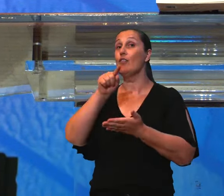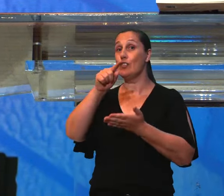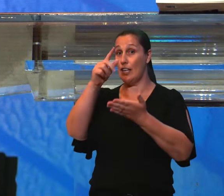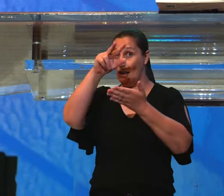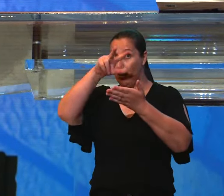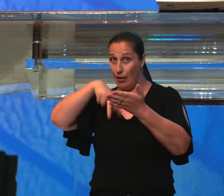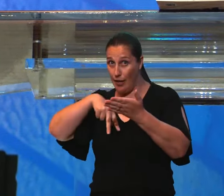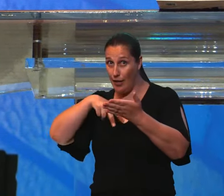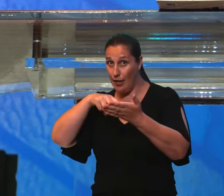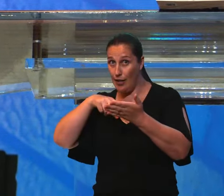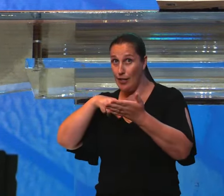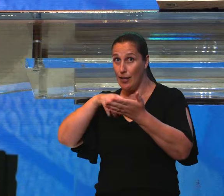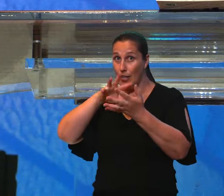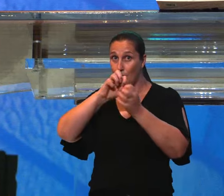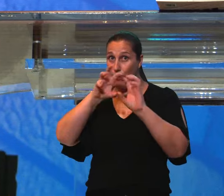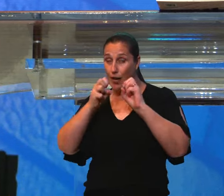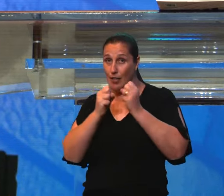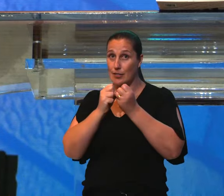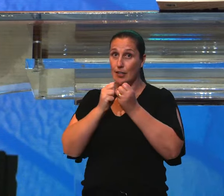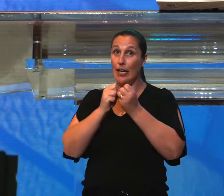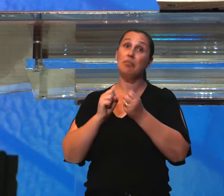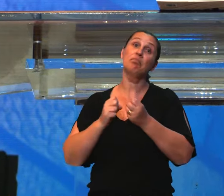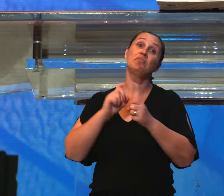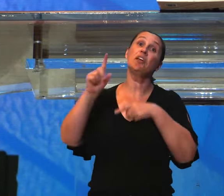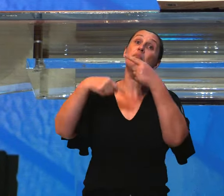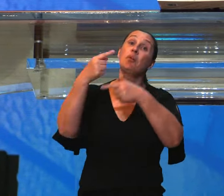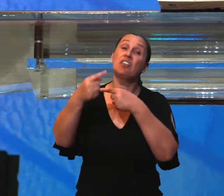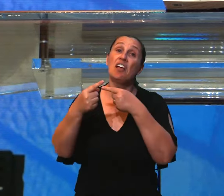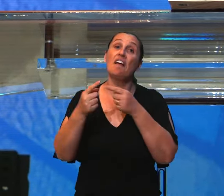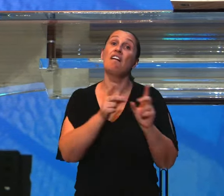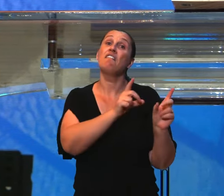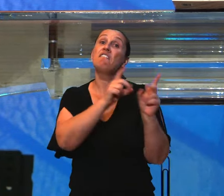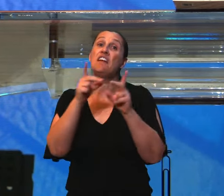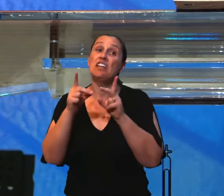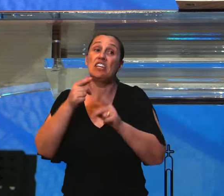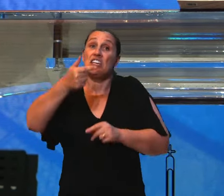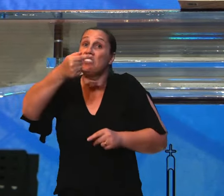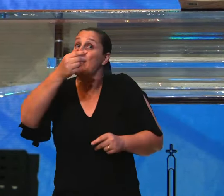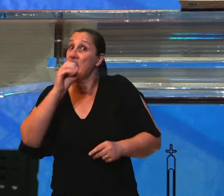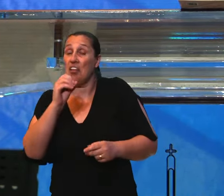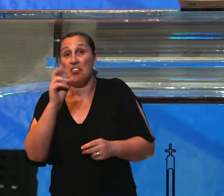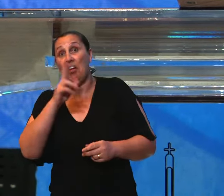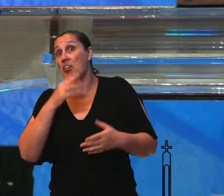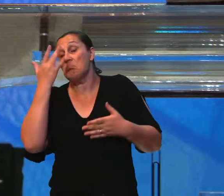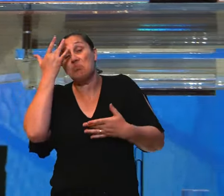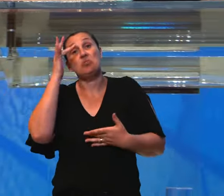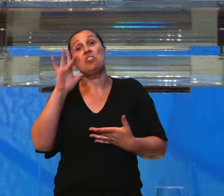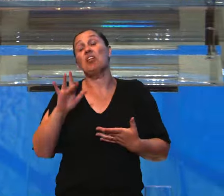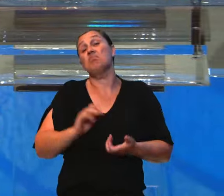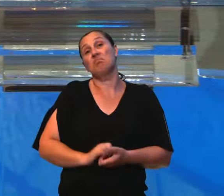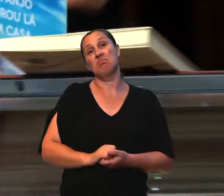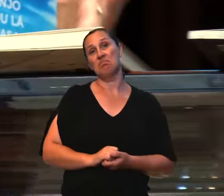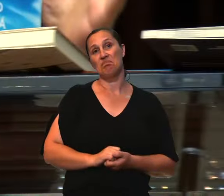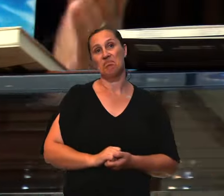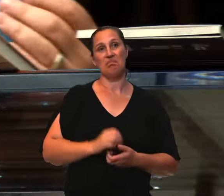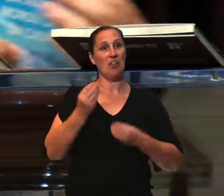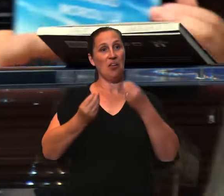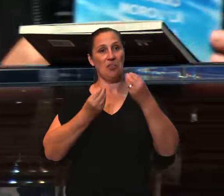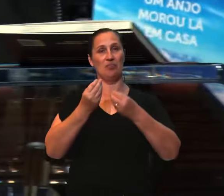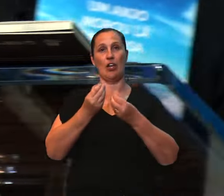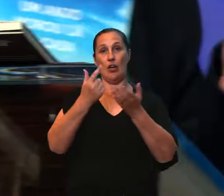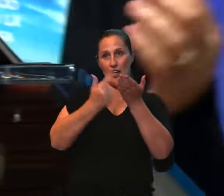lê a massa põe no site de livro usado por 60 75 vai Investindo na tua vida e ganhando dinheiro tá bom esse